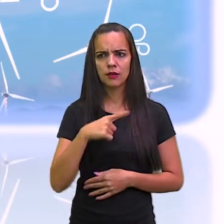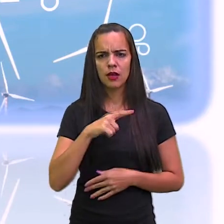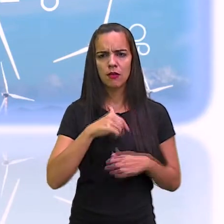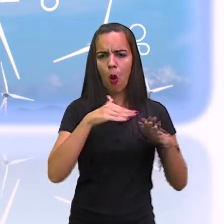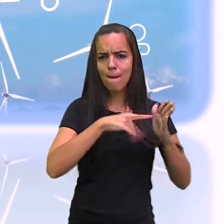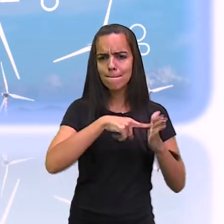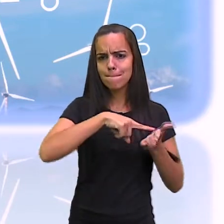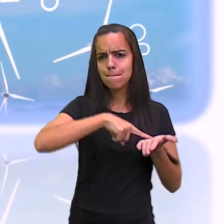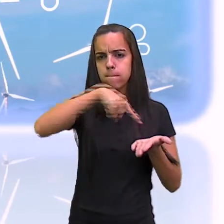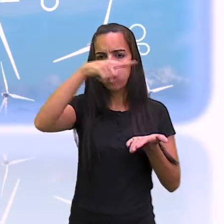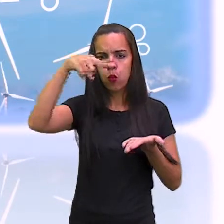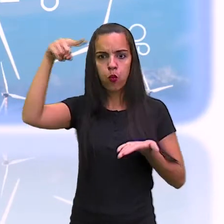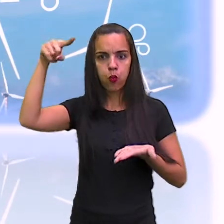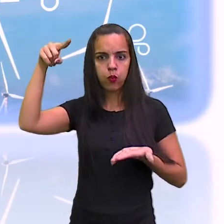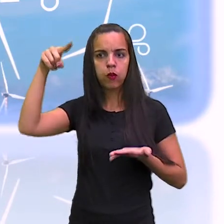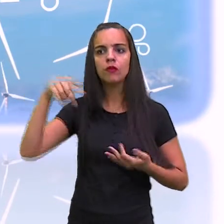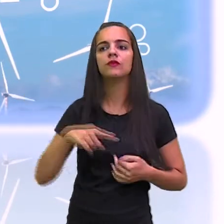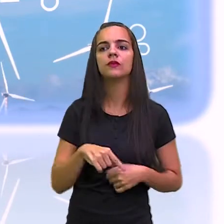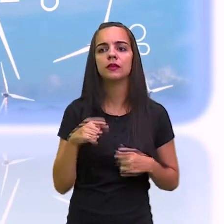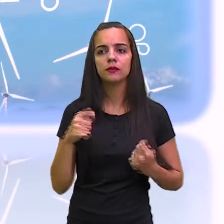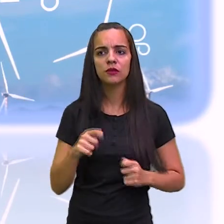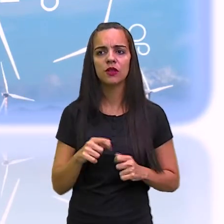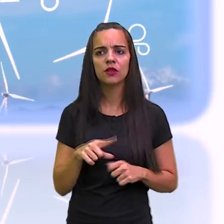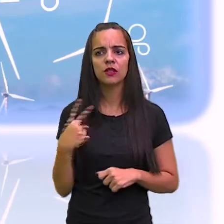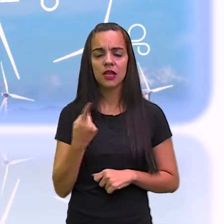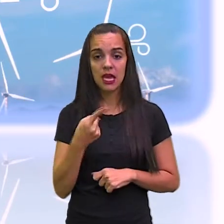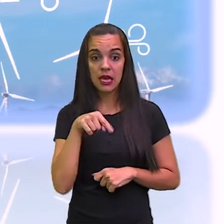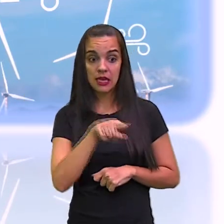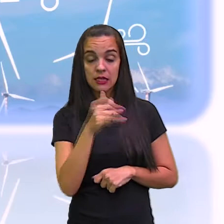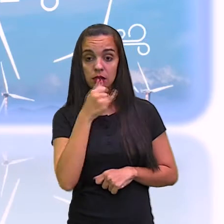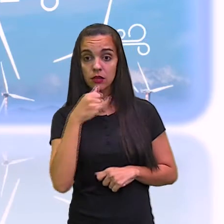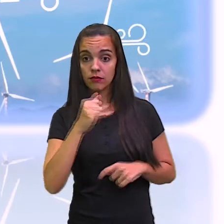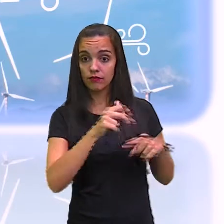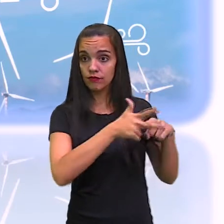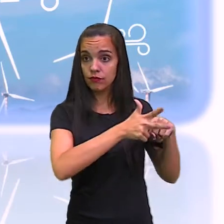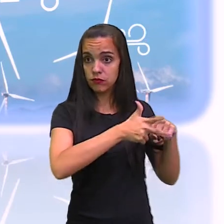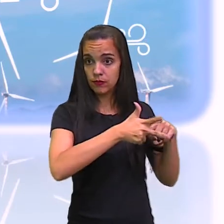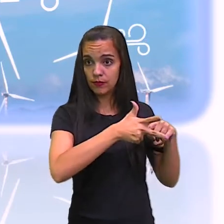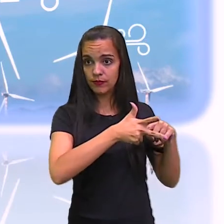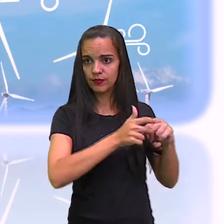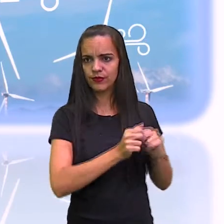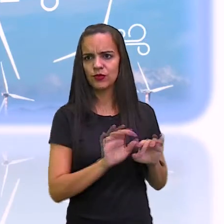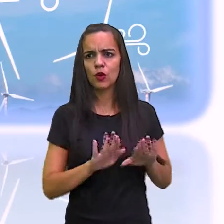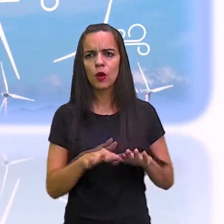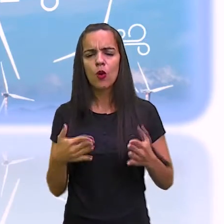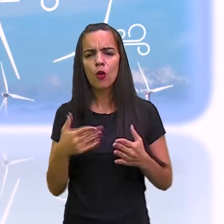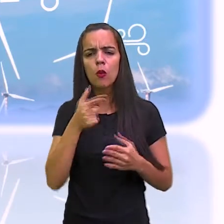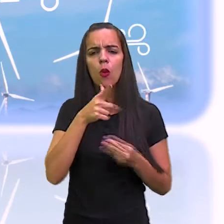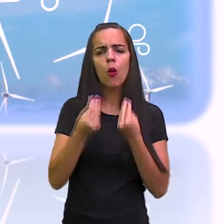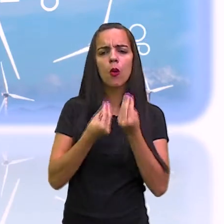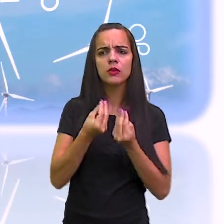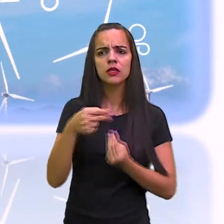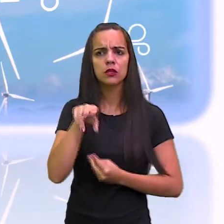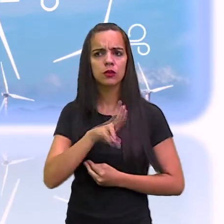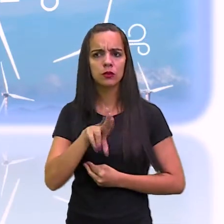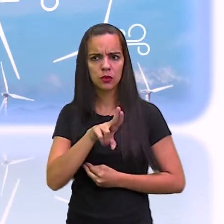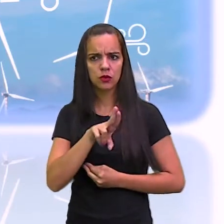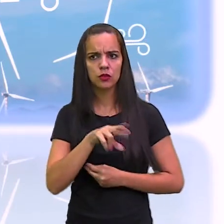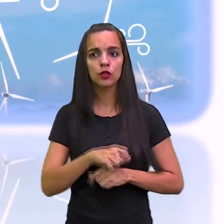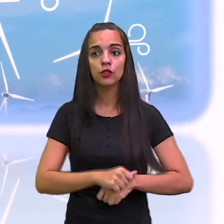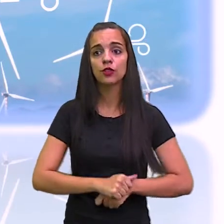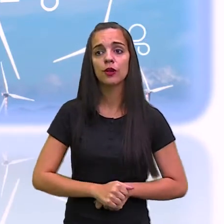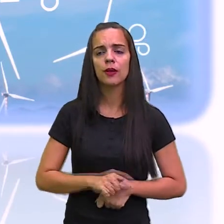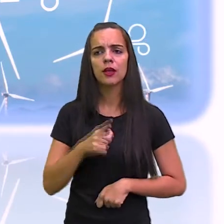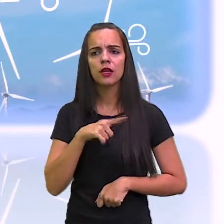vamos dar! E aí? E a energia eólica residencial? Como seria o consumo? O consumo médio